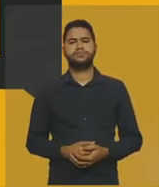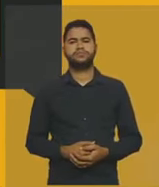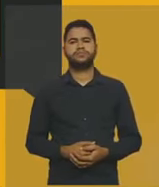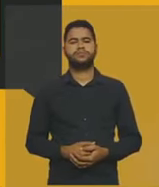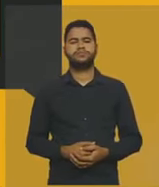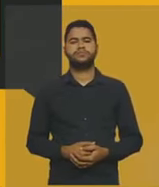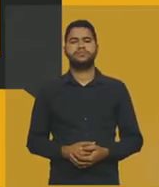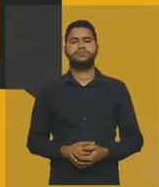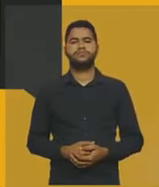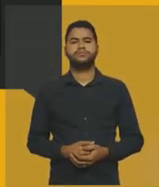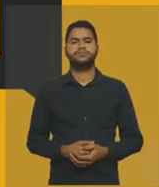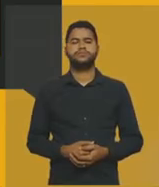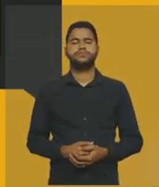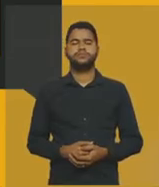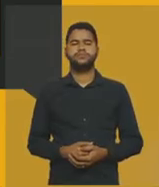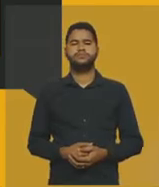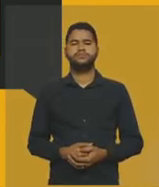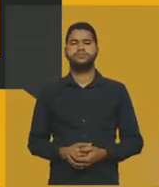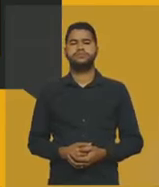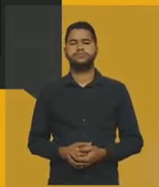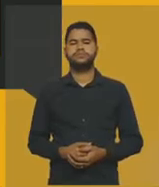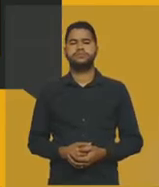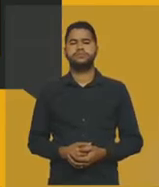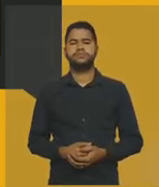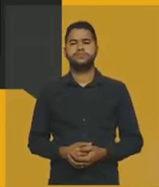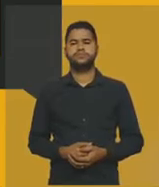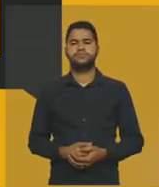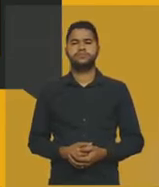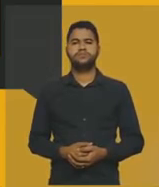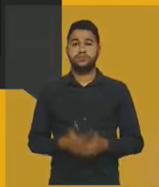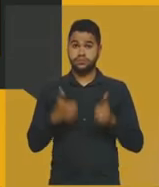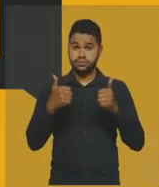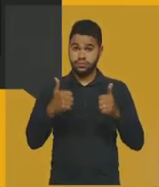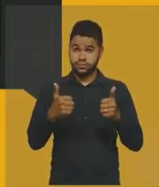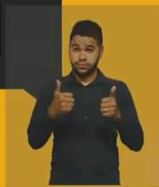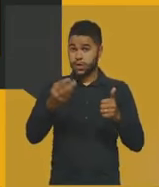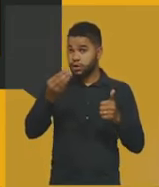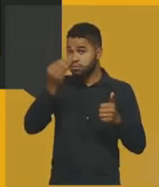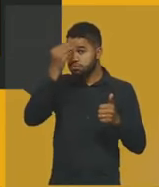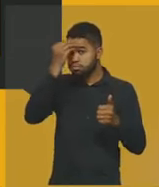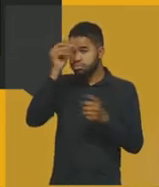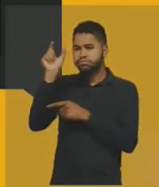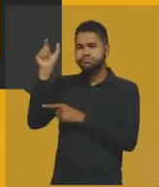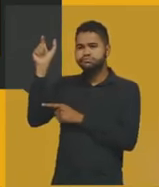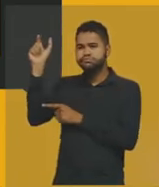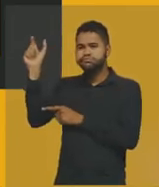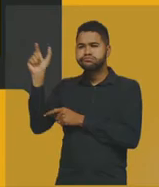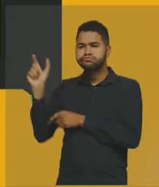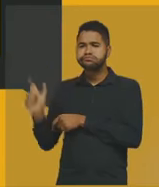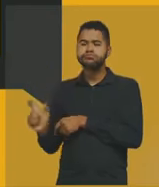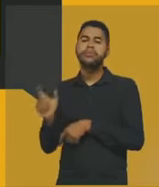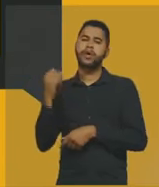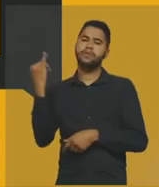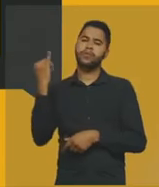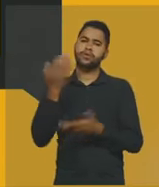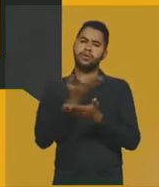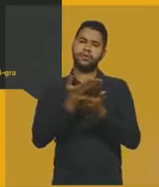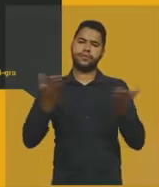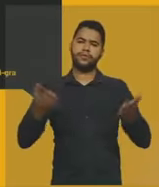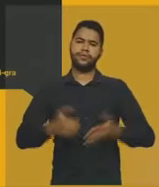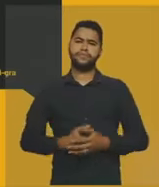ok? I'm sorry, aspirin e capsule. Ok, students? Vai memorizando esse vocabulário porque é muito importante para vocês.